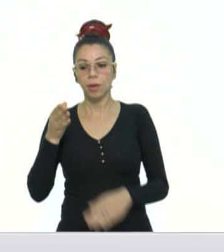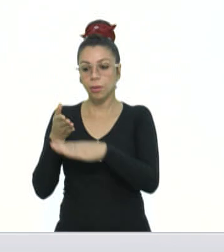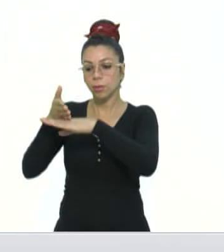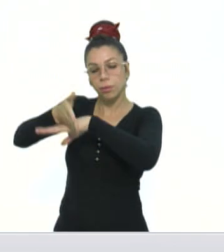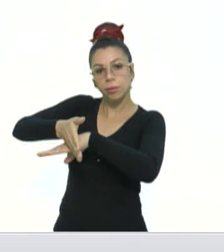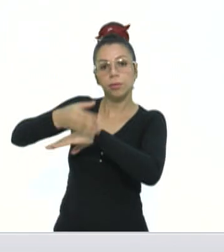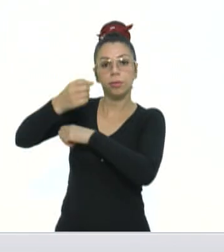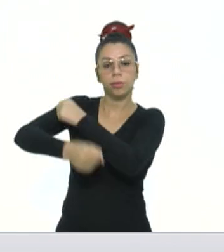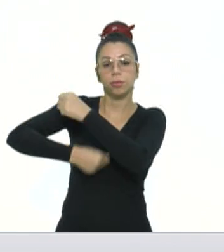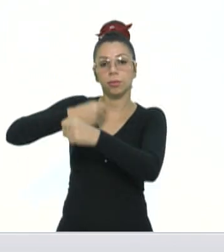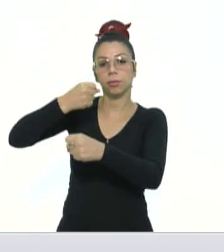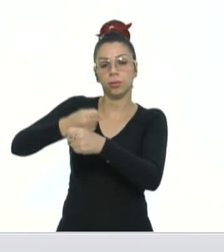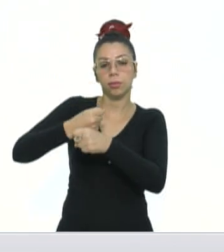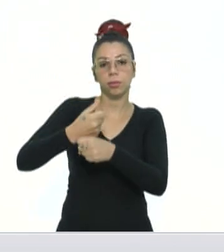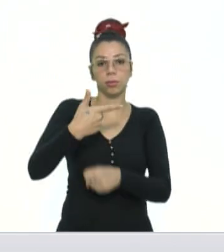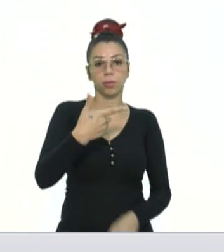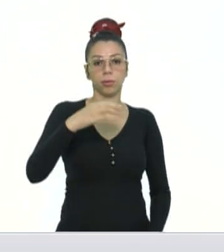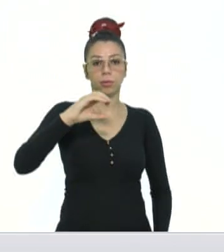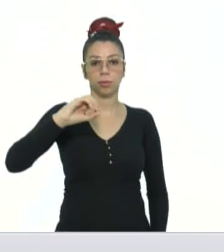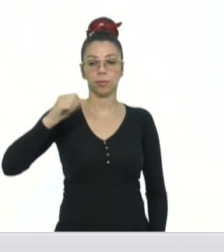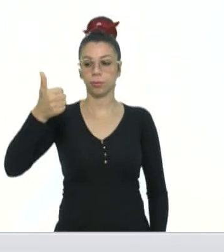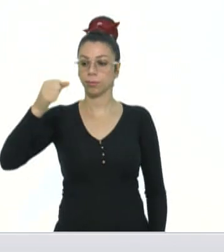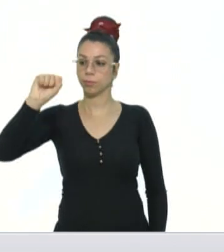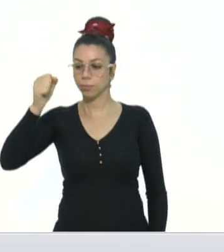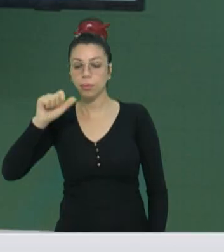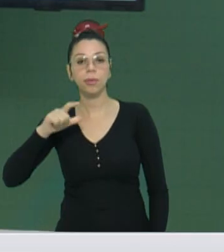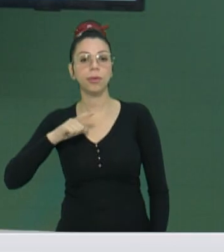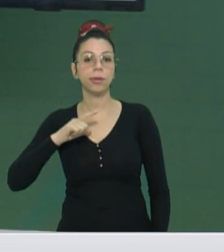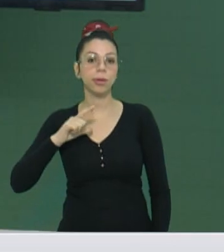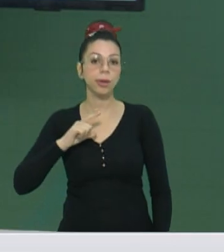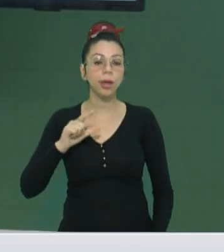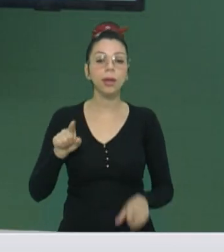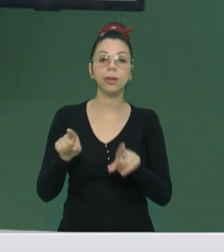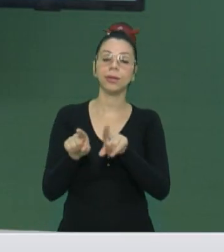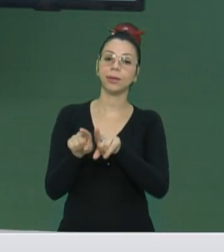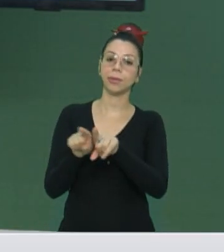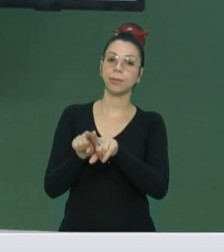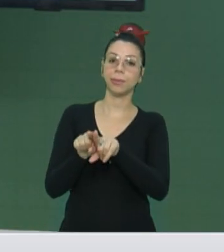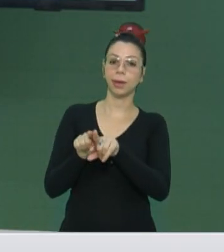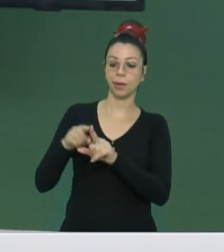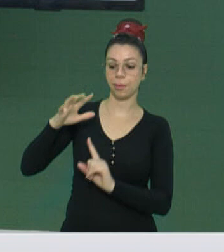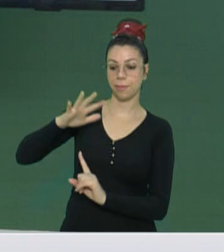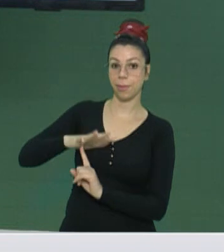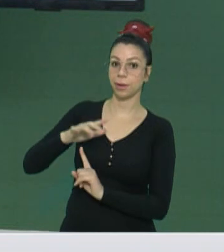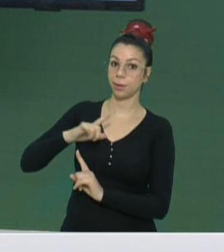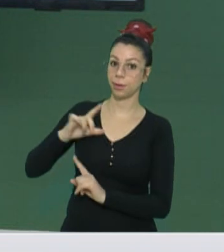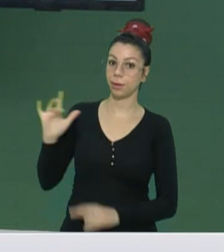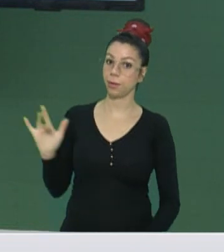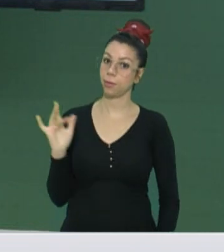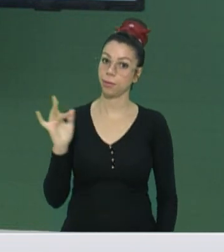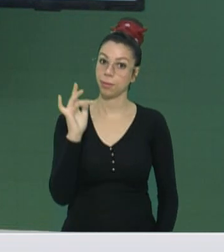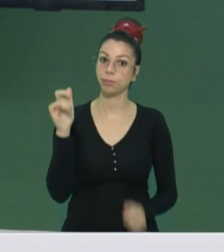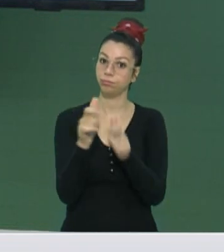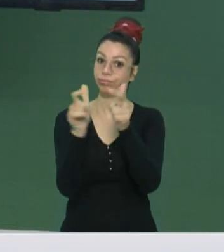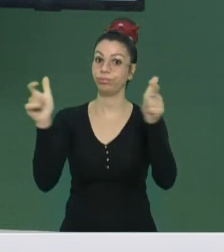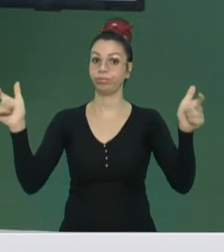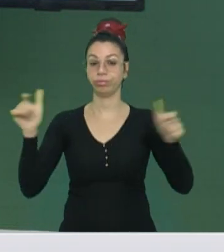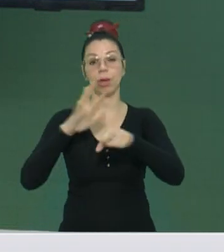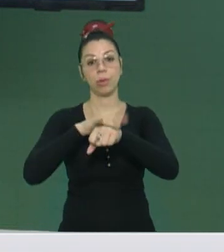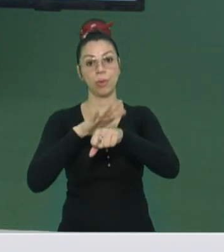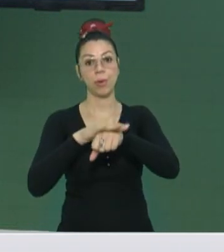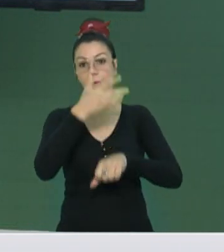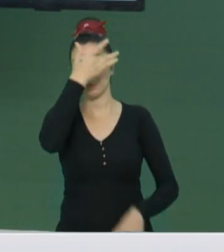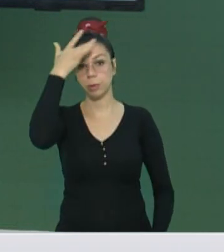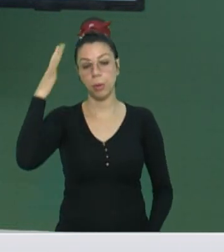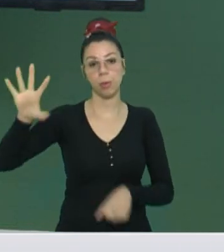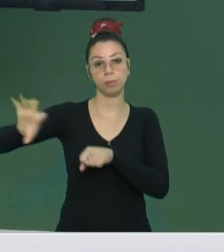em 2018. E nós temos casos de dengue no Paraná. Vamos cuidar disso, né? Muitos, inclusive. Agora a